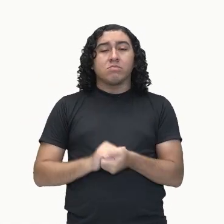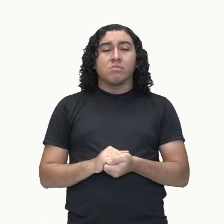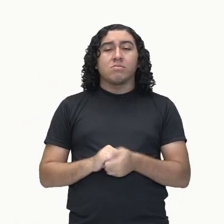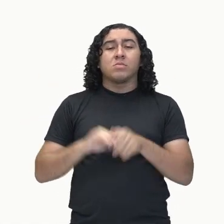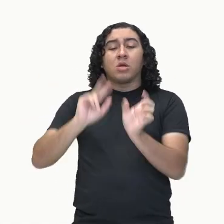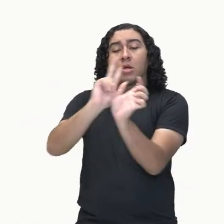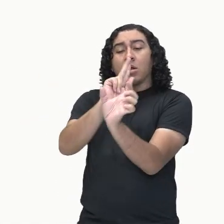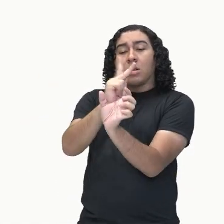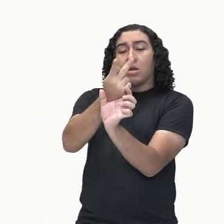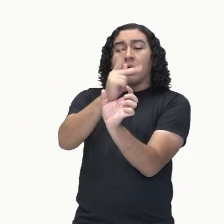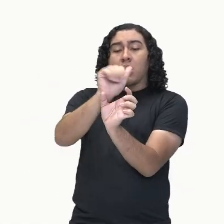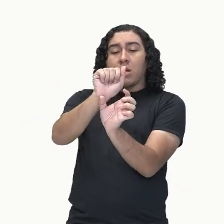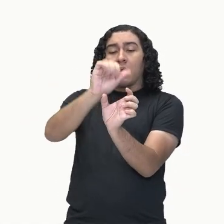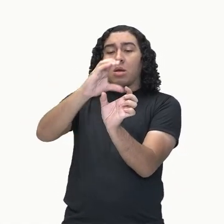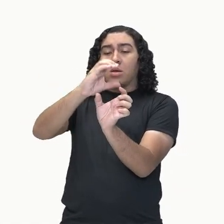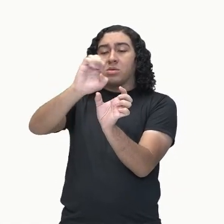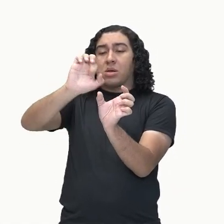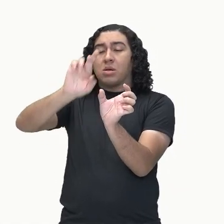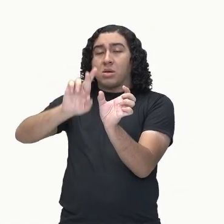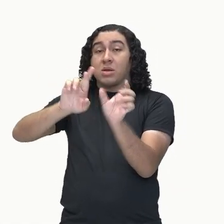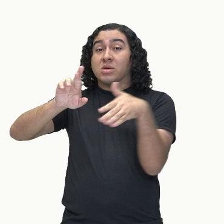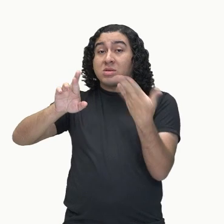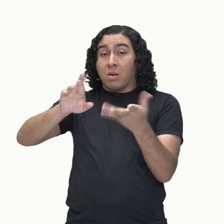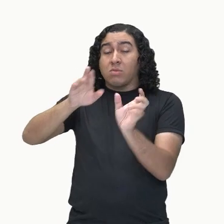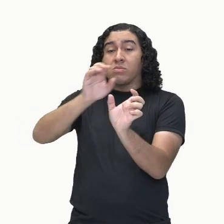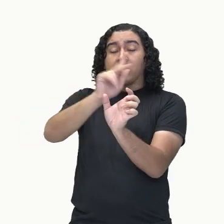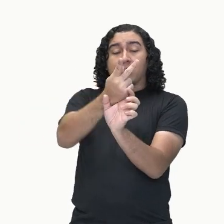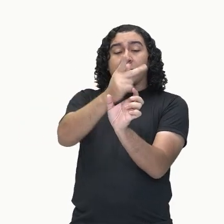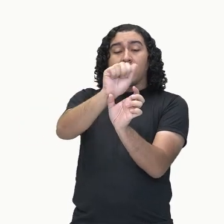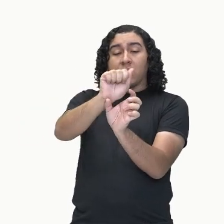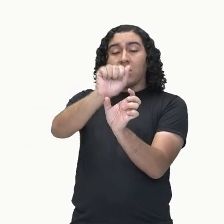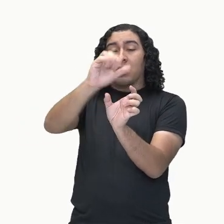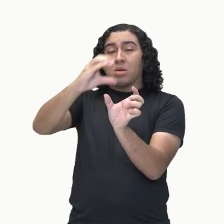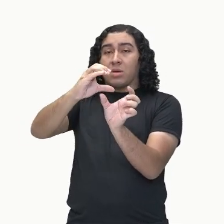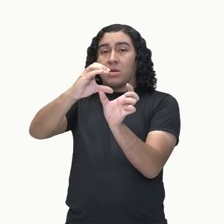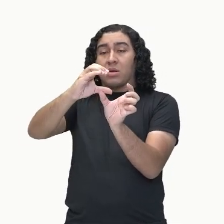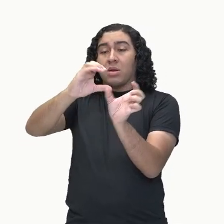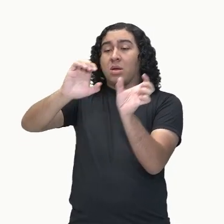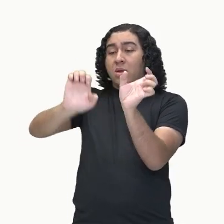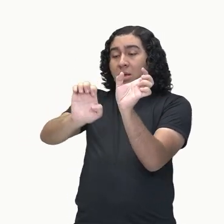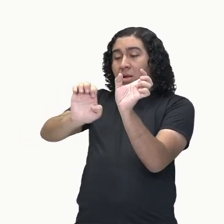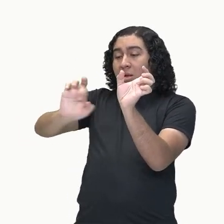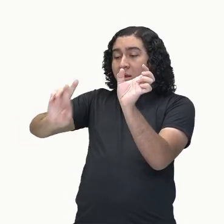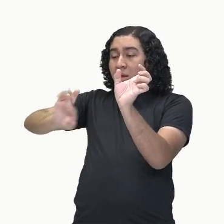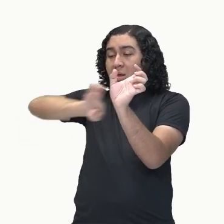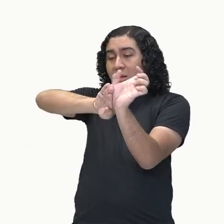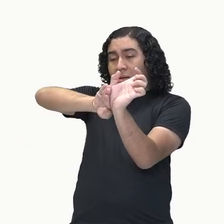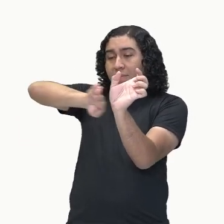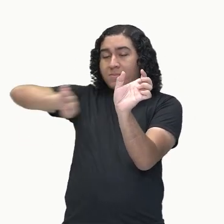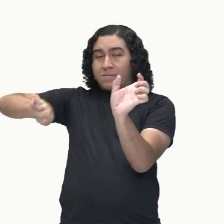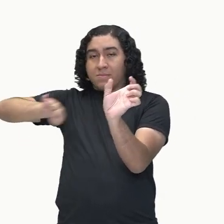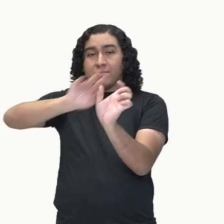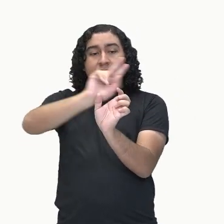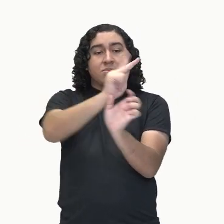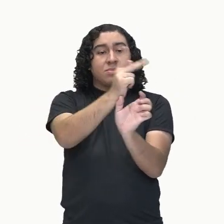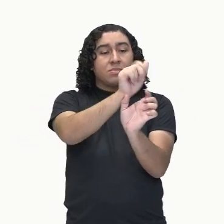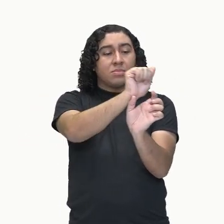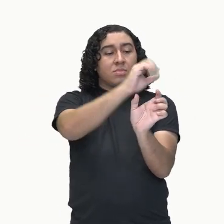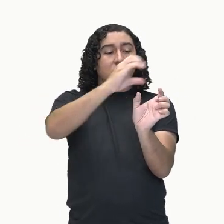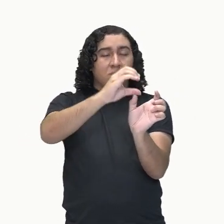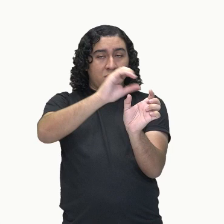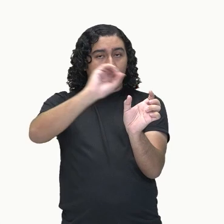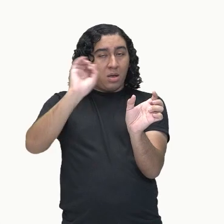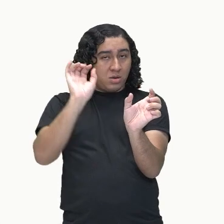Acer bom eu tiro a terminação do verbo e o que me sobra é HC Essa é a raiz